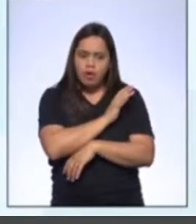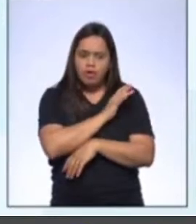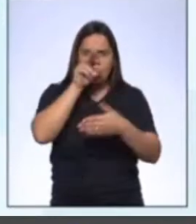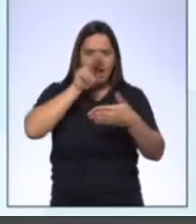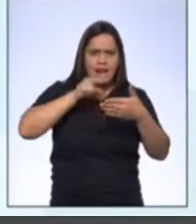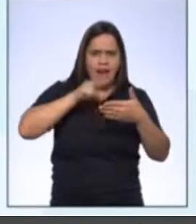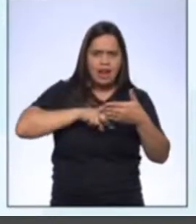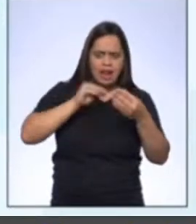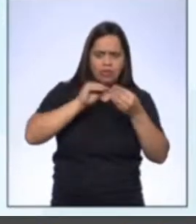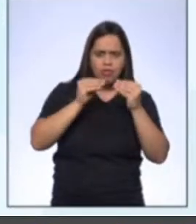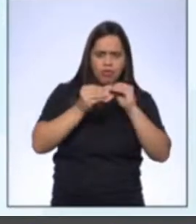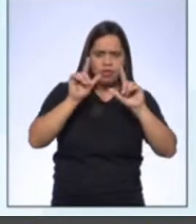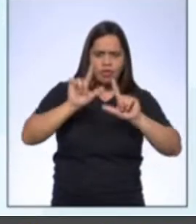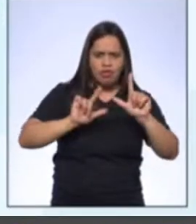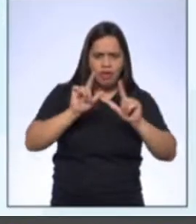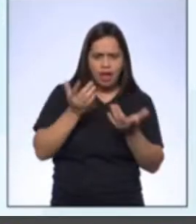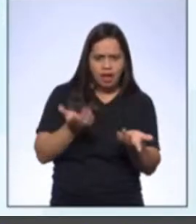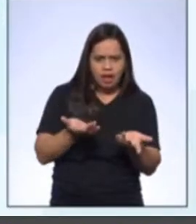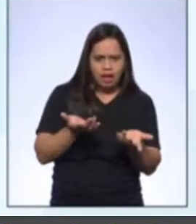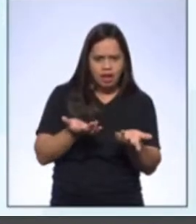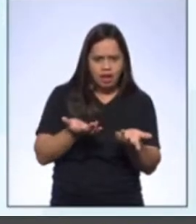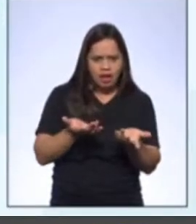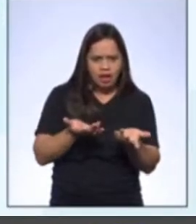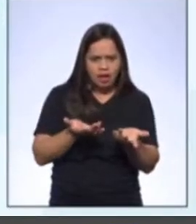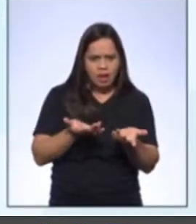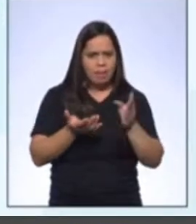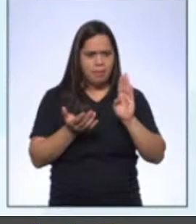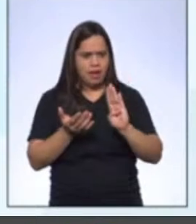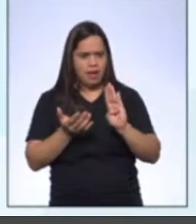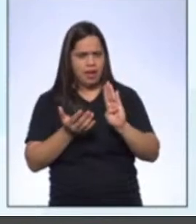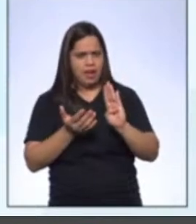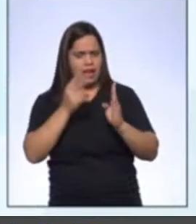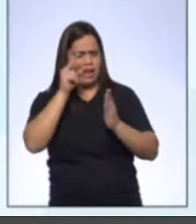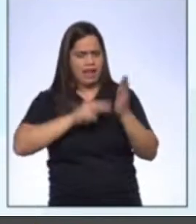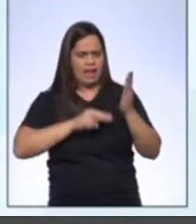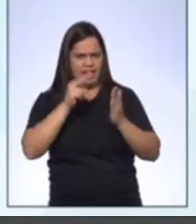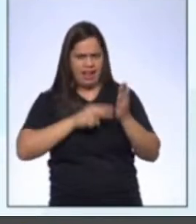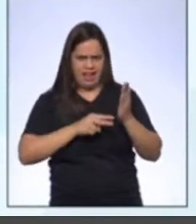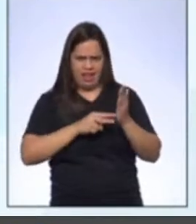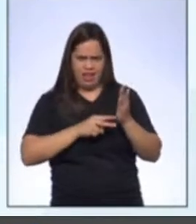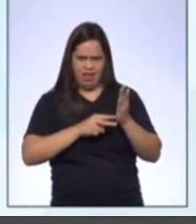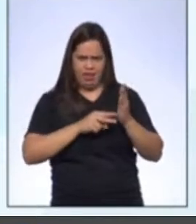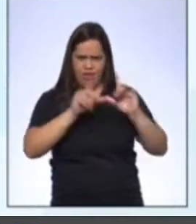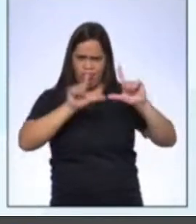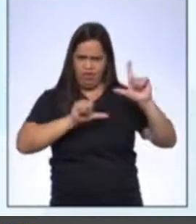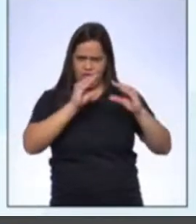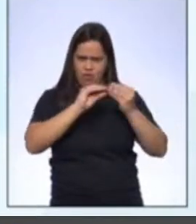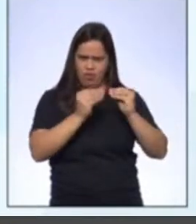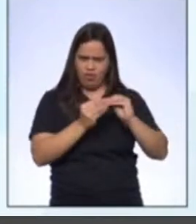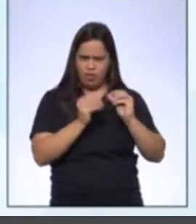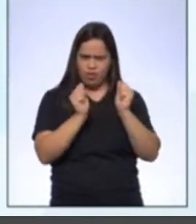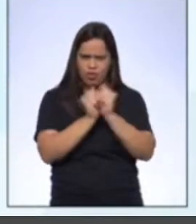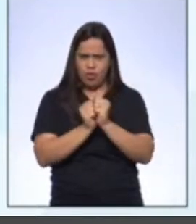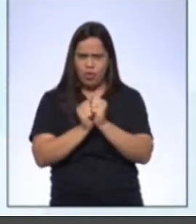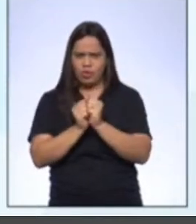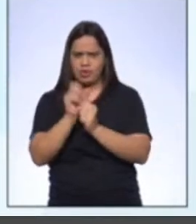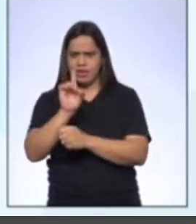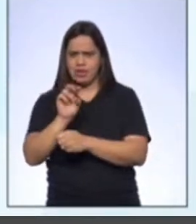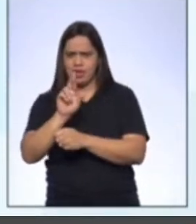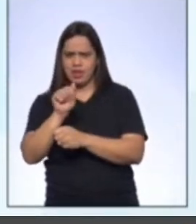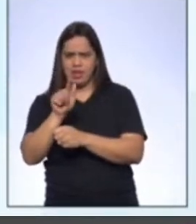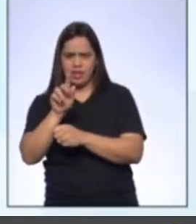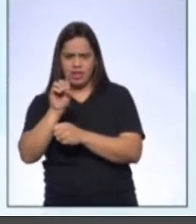Ora, na B está assim, leu fotonovela com dois dragões. O menino leu fotonovela com dois dragões? Olha o que está escrito